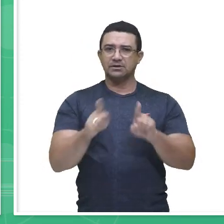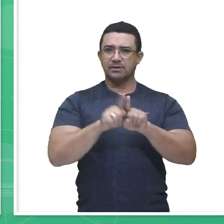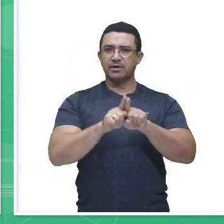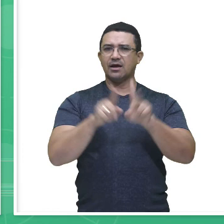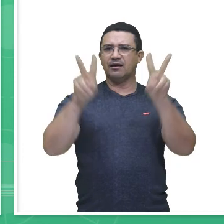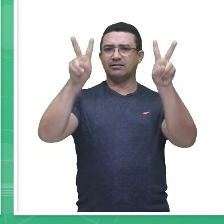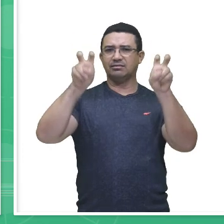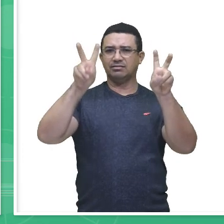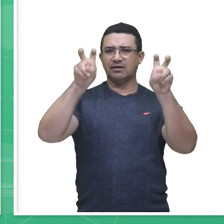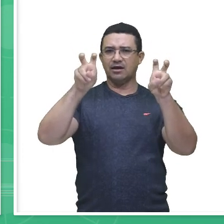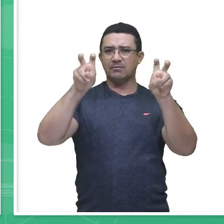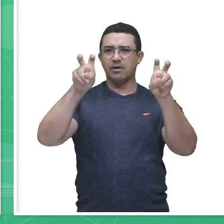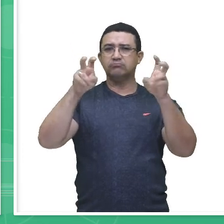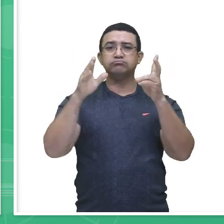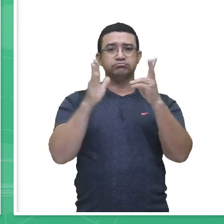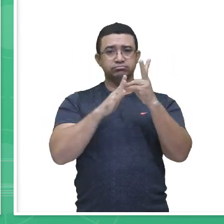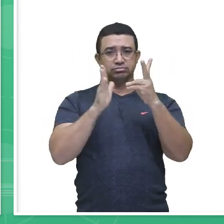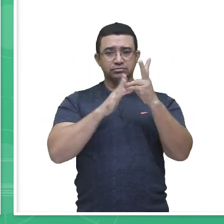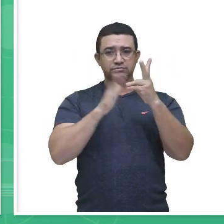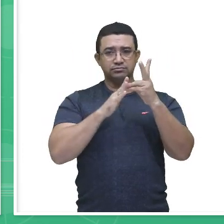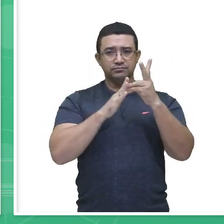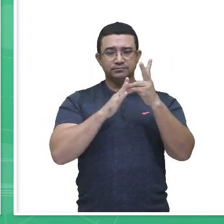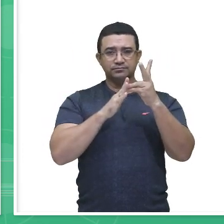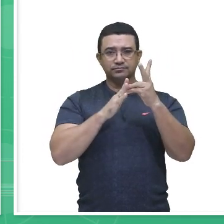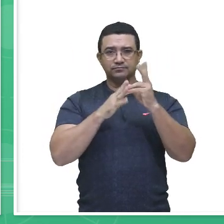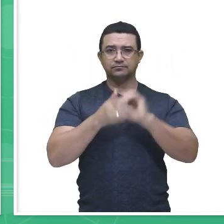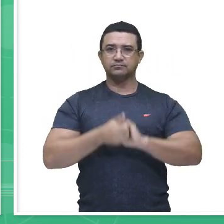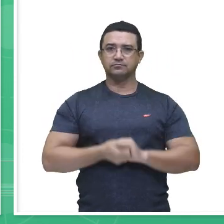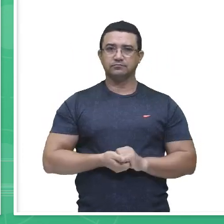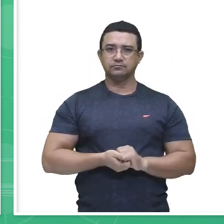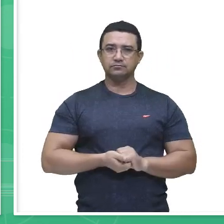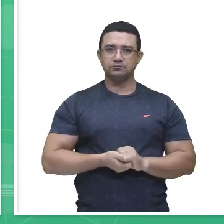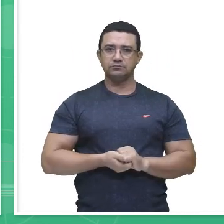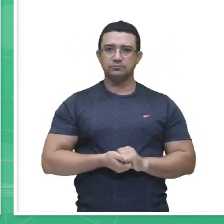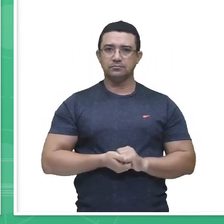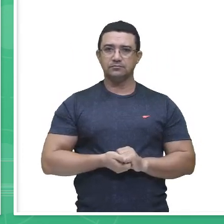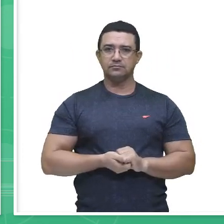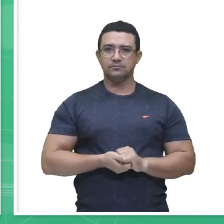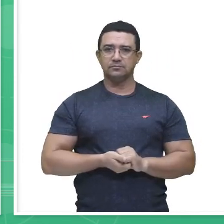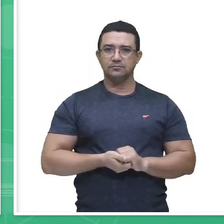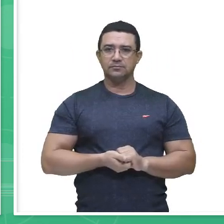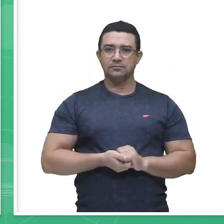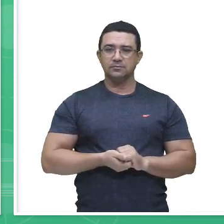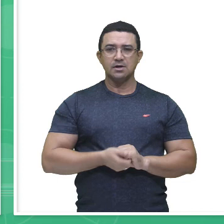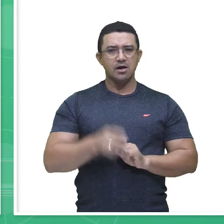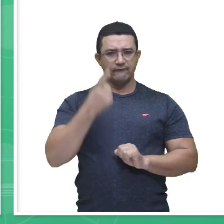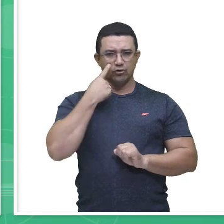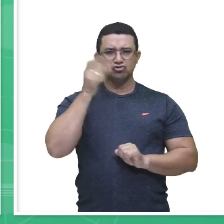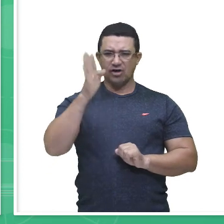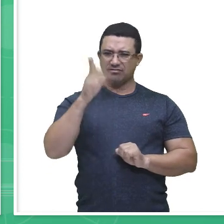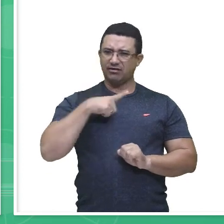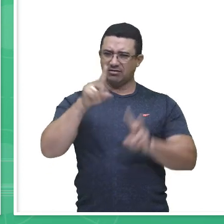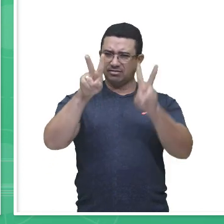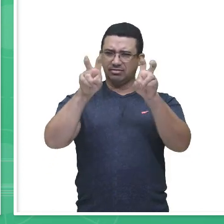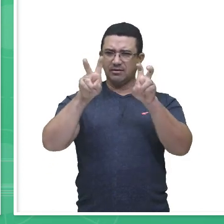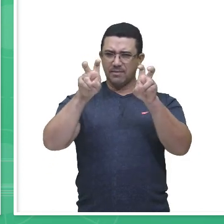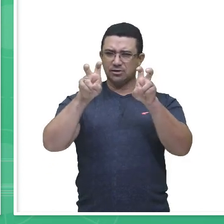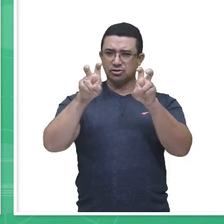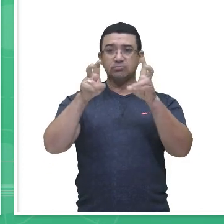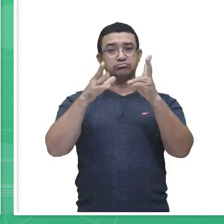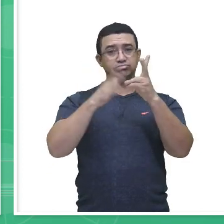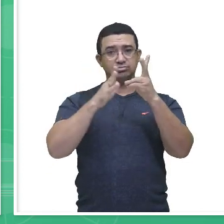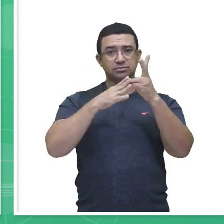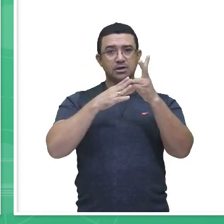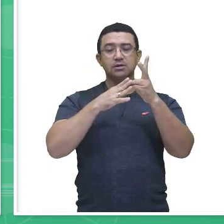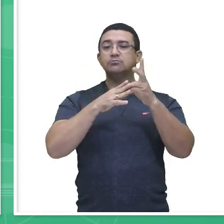percebo que no enunciado da questão, a gente já tem essa temática indianista. Os timbiras, né? Ou